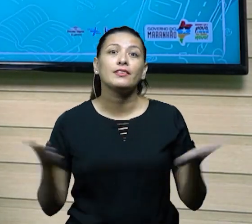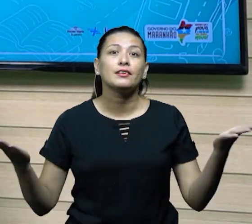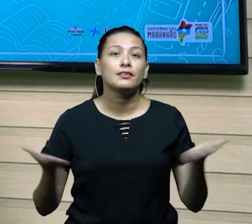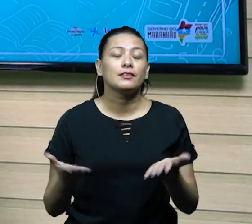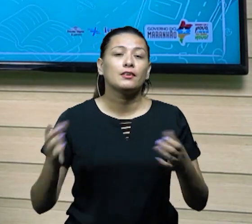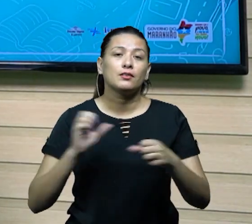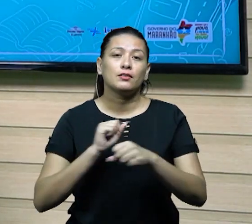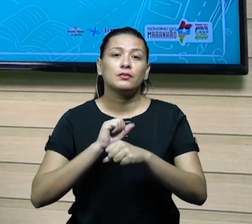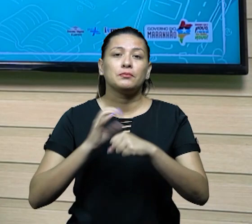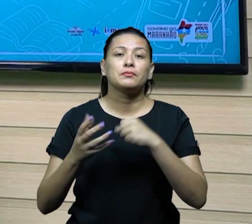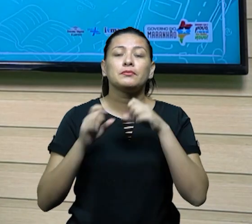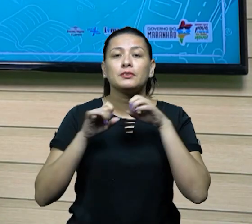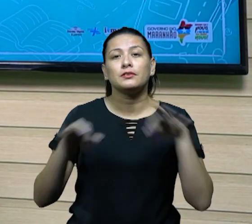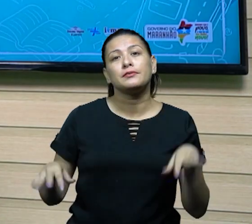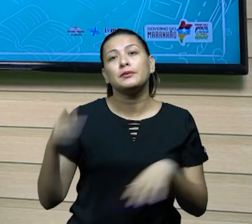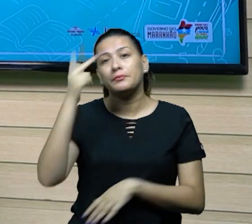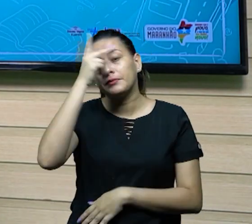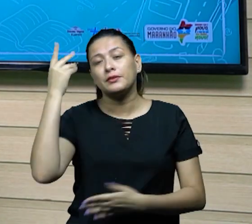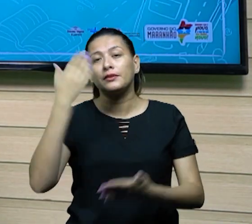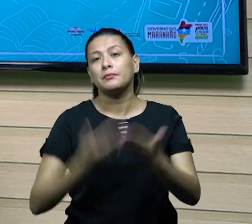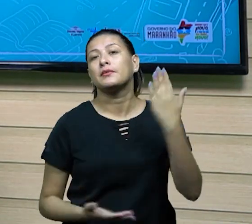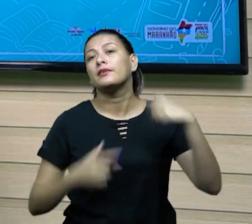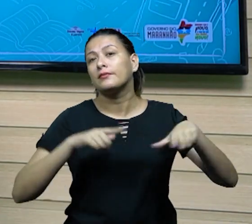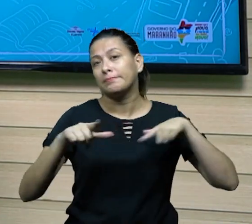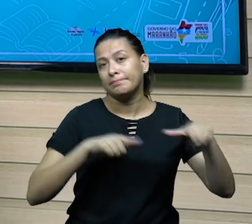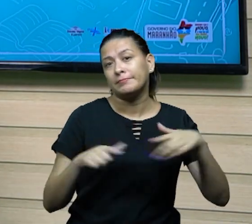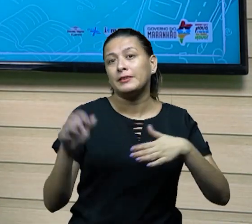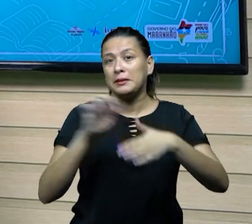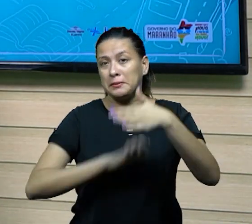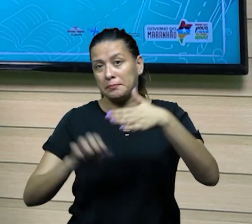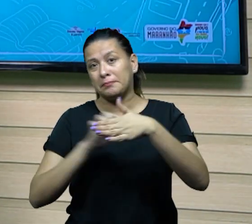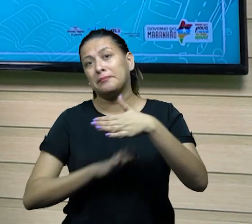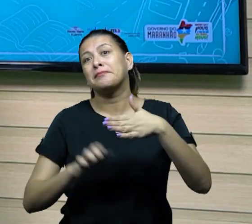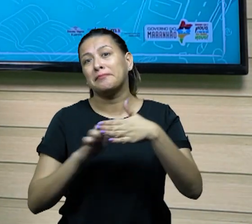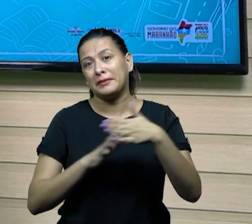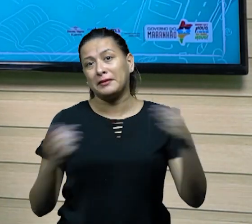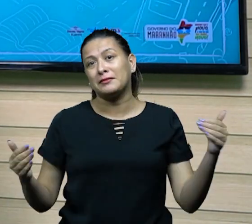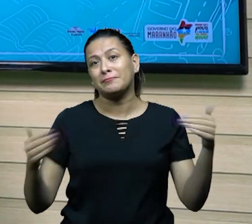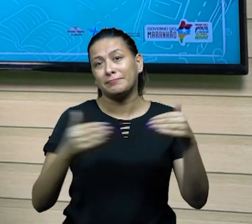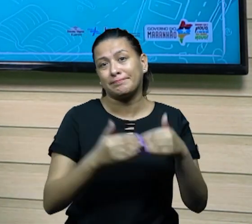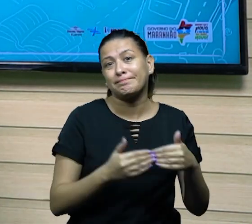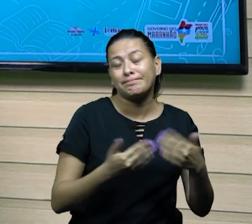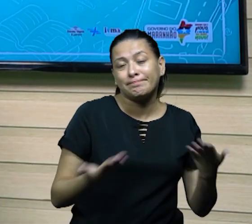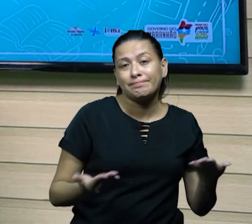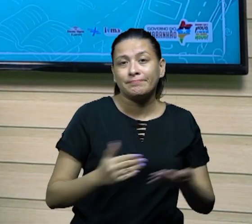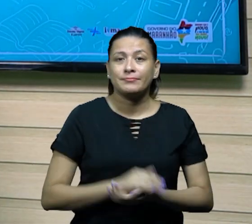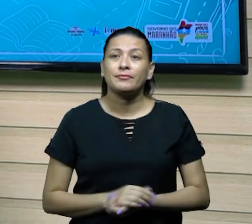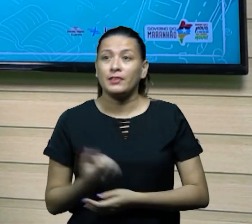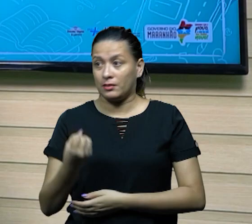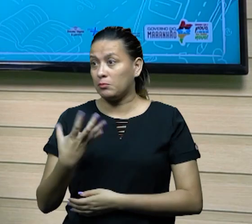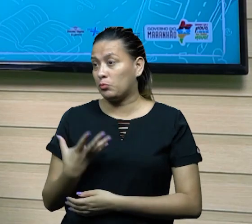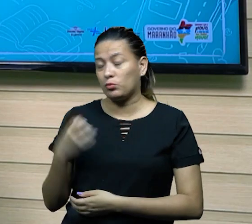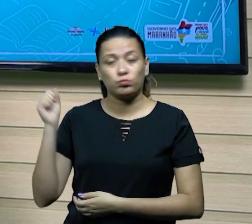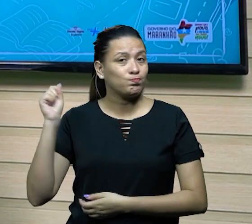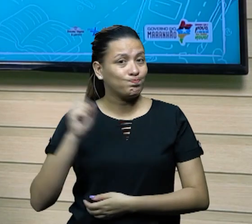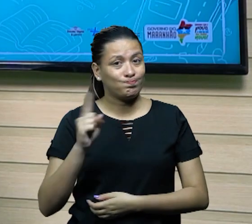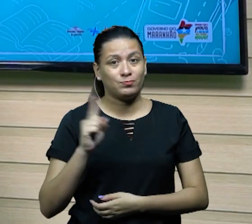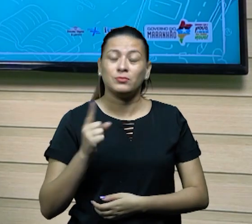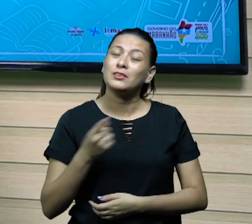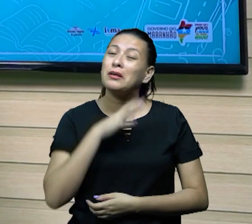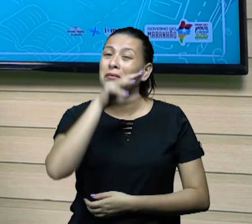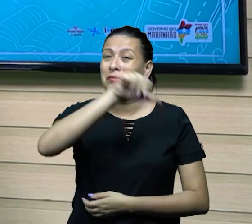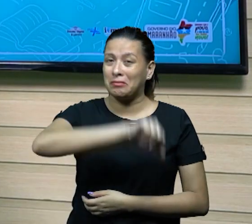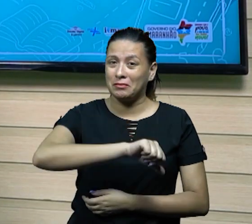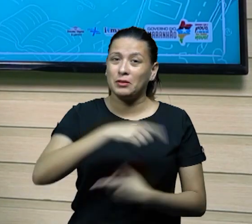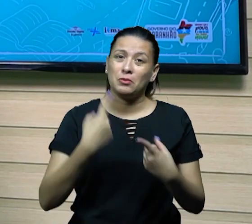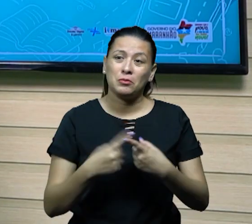pandemia, Quantas pessoas perderam empregos? Quantas empresas faliram? Ah, professor, mas isso não é bom? Não, isso é pior. Porque aquelas pessoas que